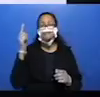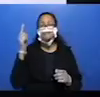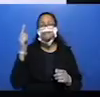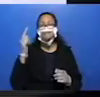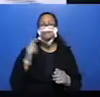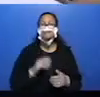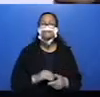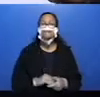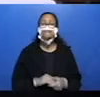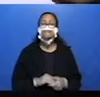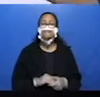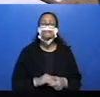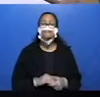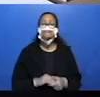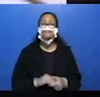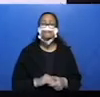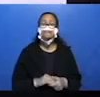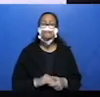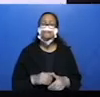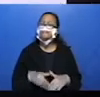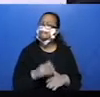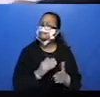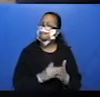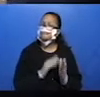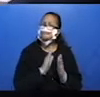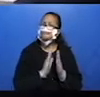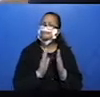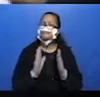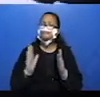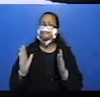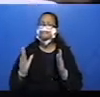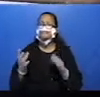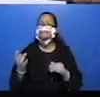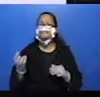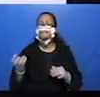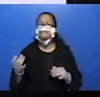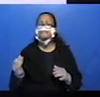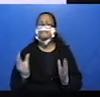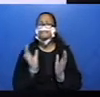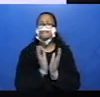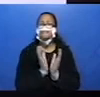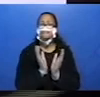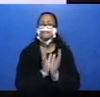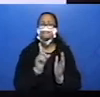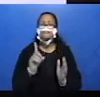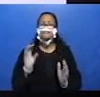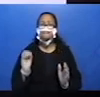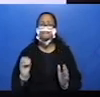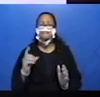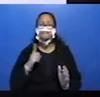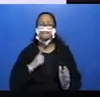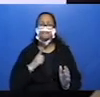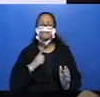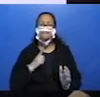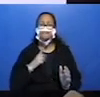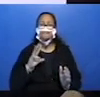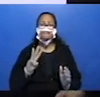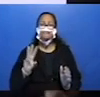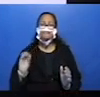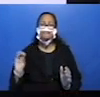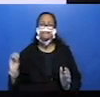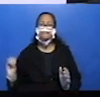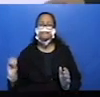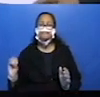ó, tudo sobre regularidade. Quantos grupos de 10 cabem em 300? Como que eu vou fazer isso,